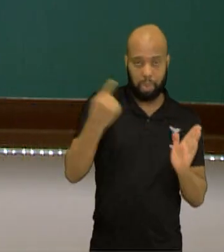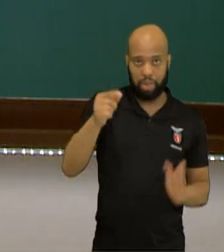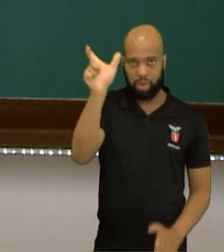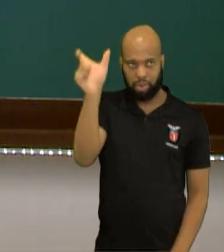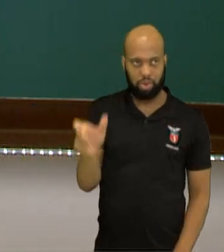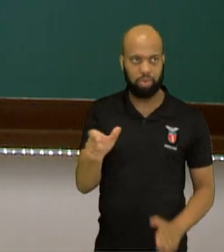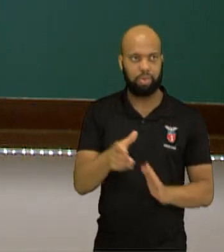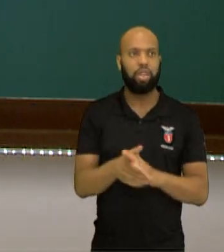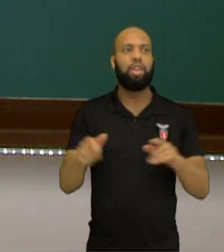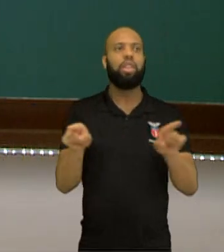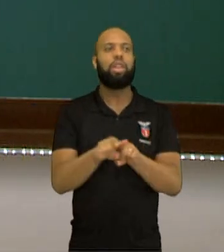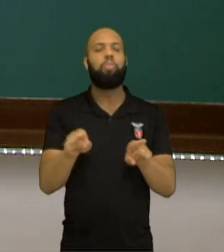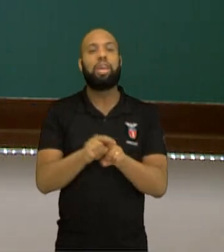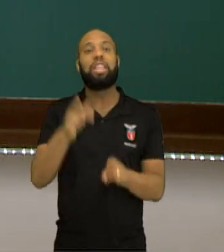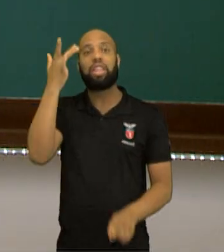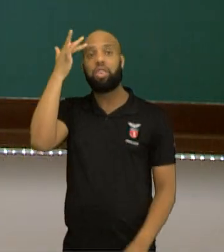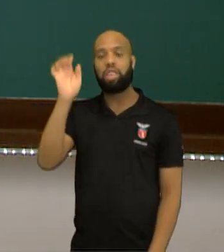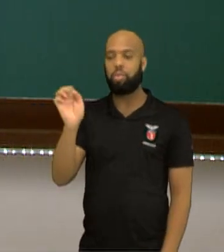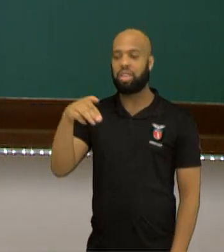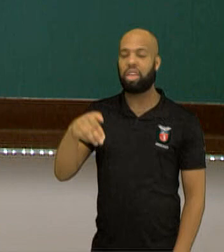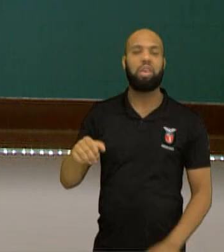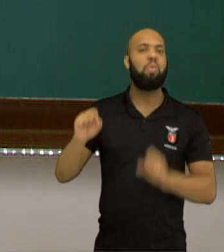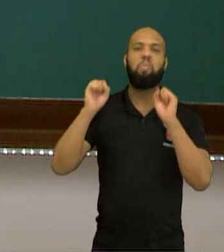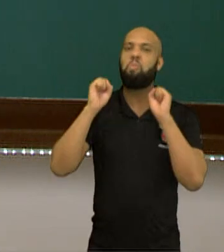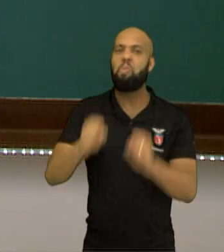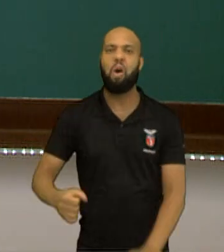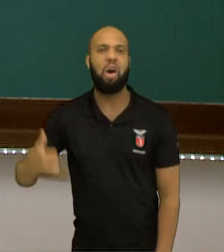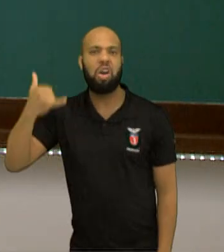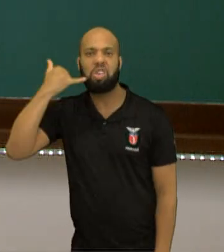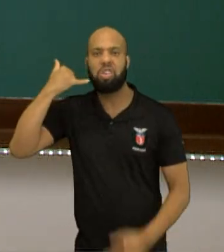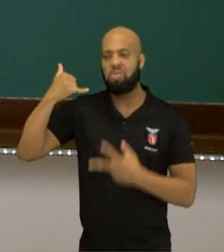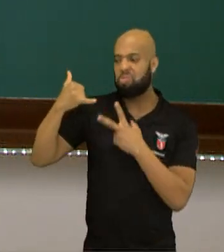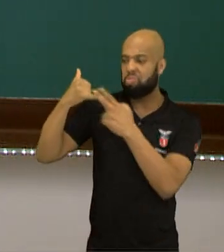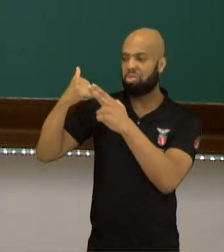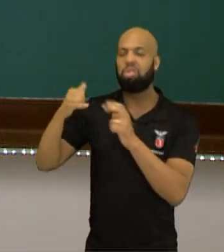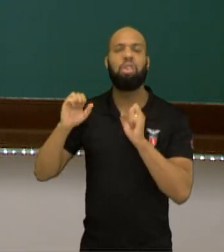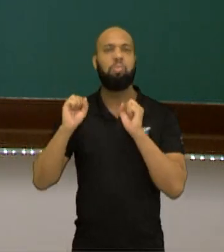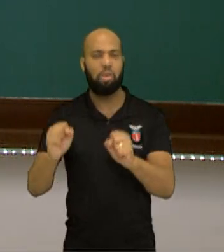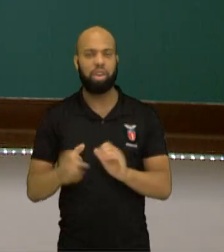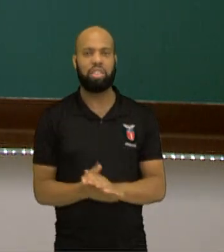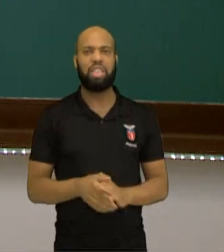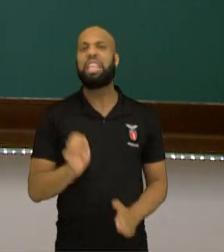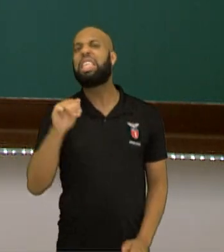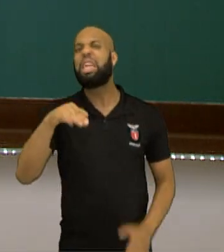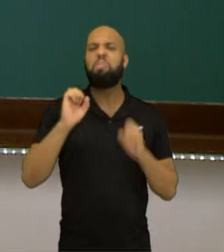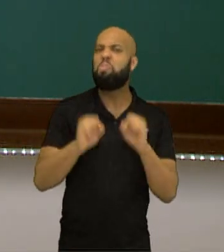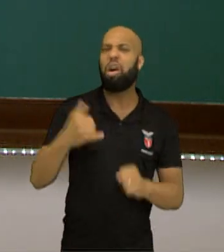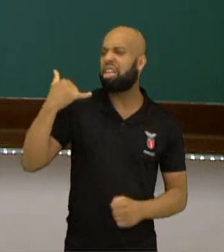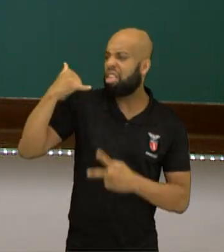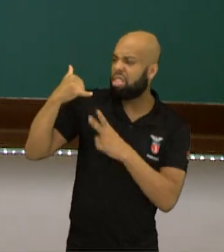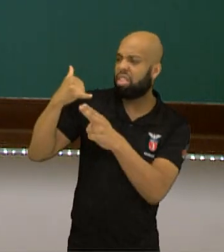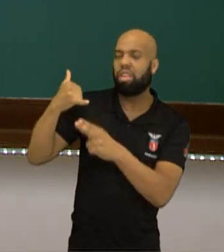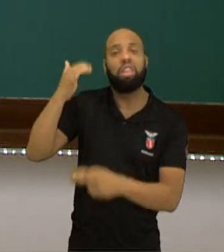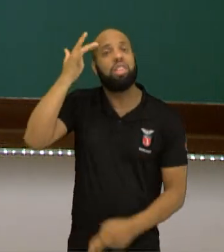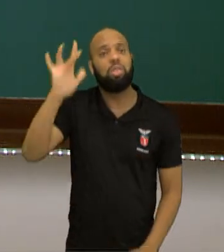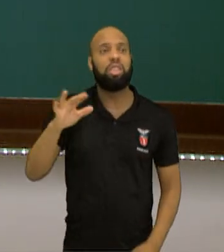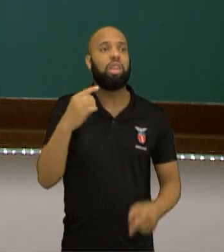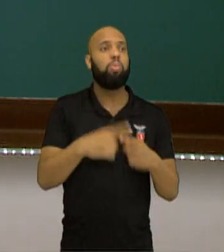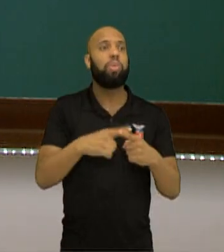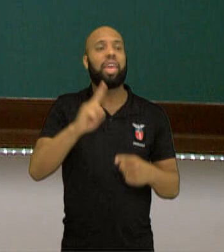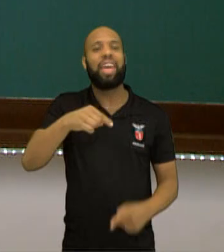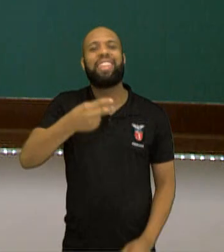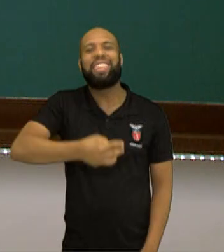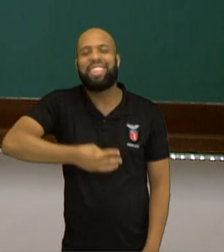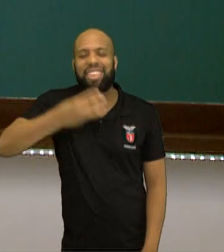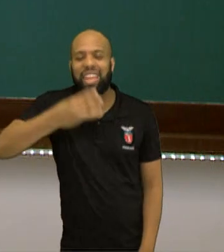Sujeito indeterminado, podem cortar o telefone. Quem pode cortar o telefone? Eu não tenho resposta, porque o meu verbo está em